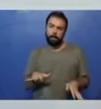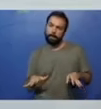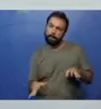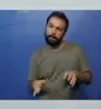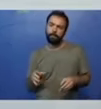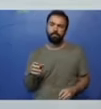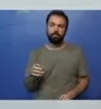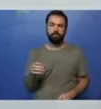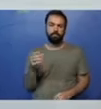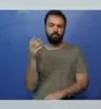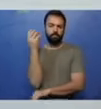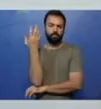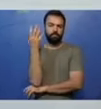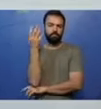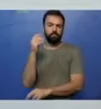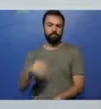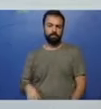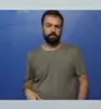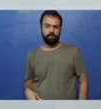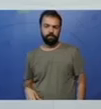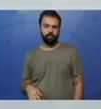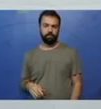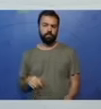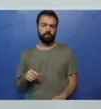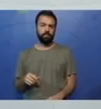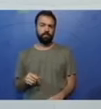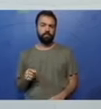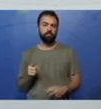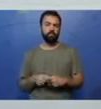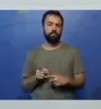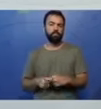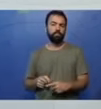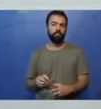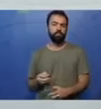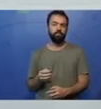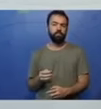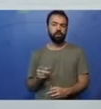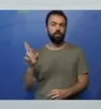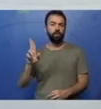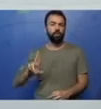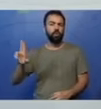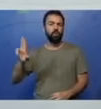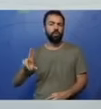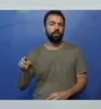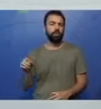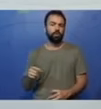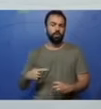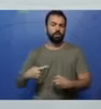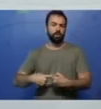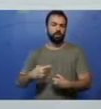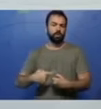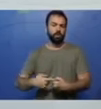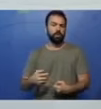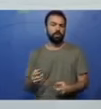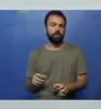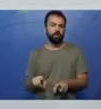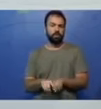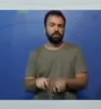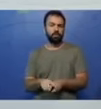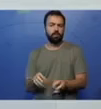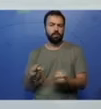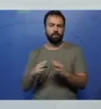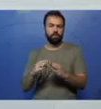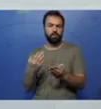muito comum na nossa região e é uma árvore de arborização urbana, é bem provável, é fácil encontrarmos dentro de espaços escolares.